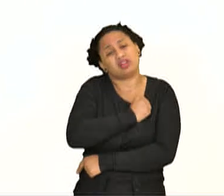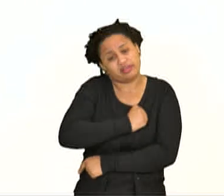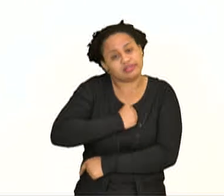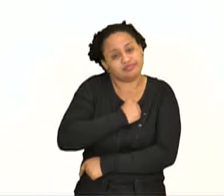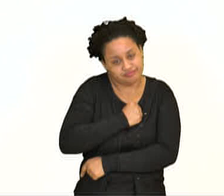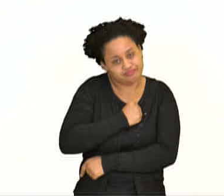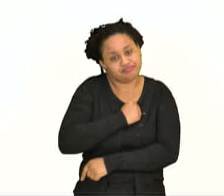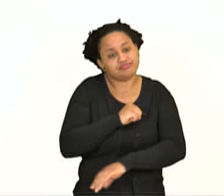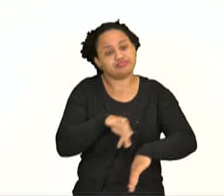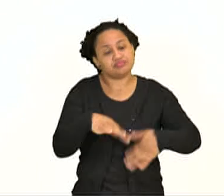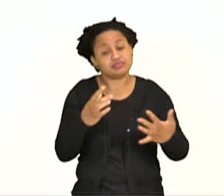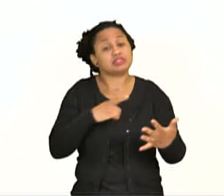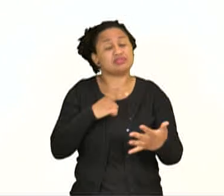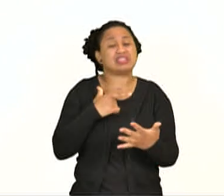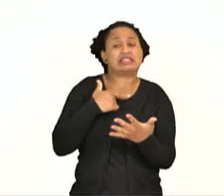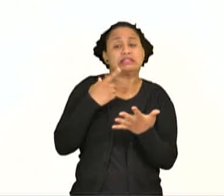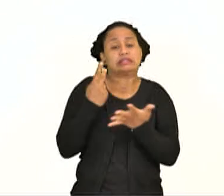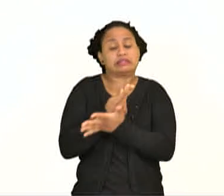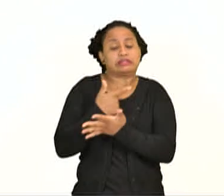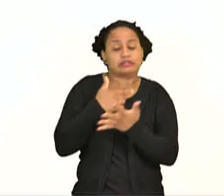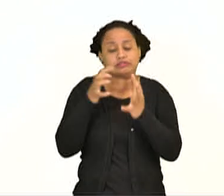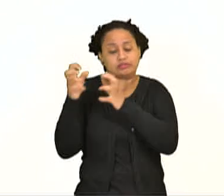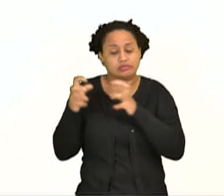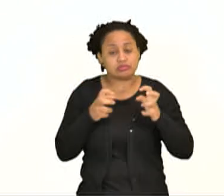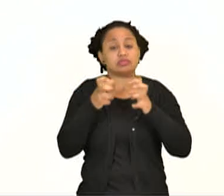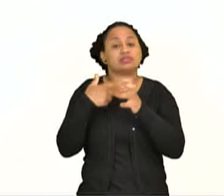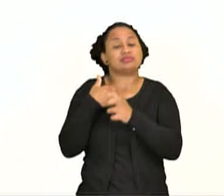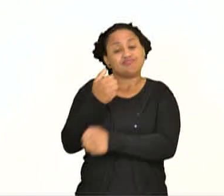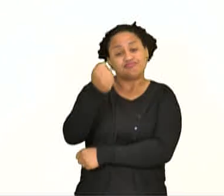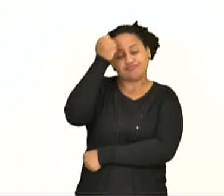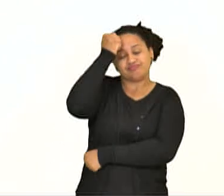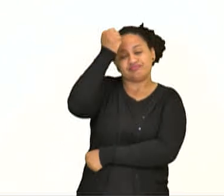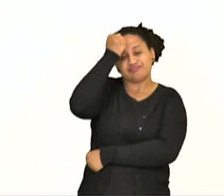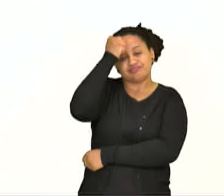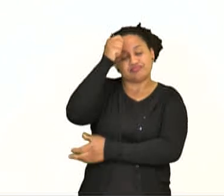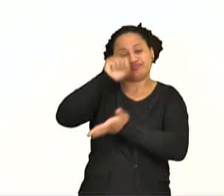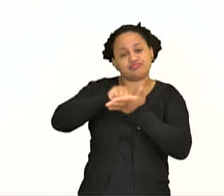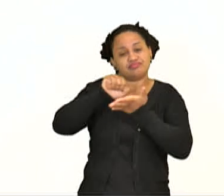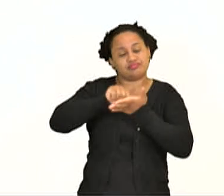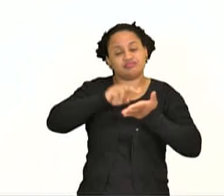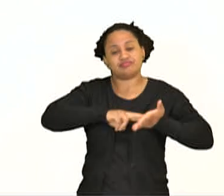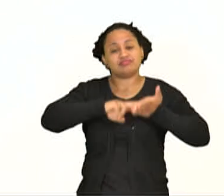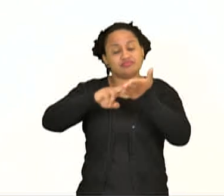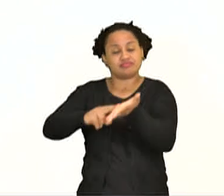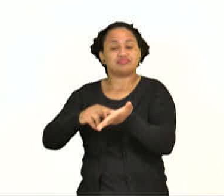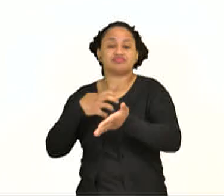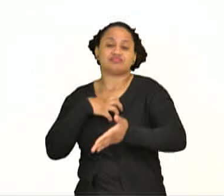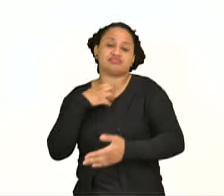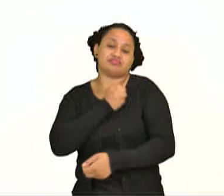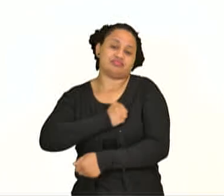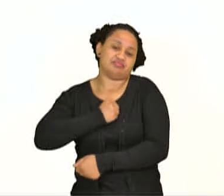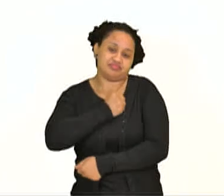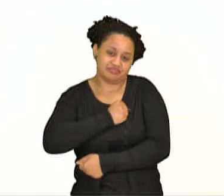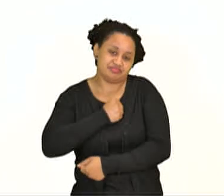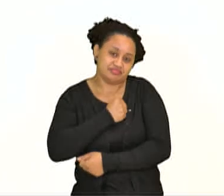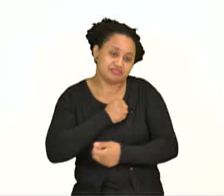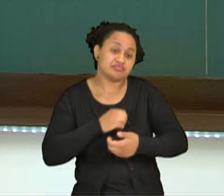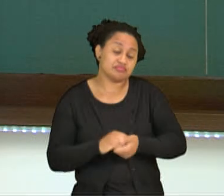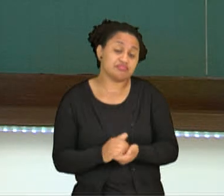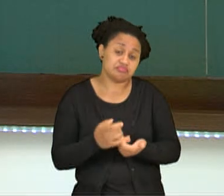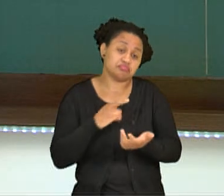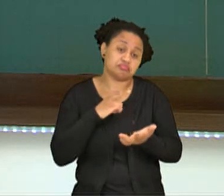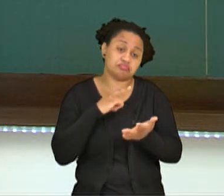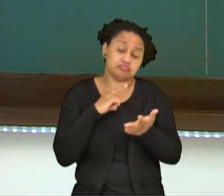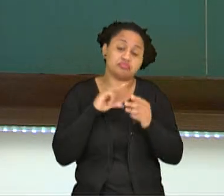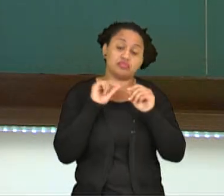teve algum desentendimento, ele se arrependeu e escreveu a carta, né, porque estava com saudade, a carta para sua amada. É isso que diz